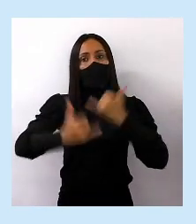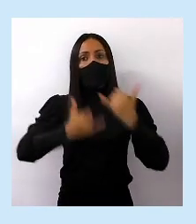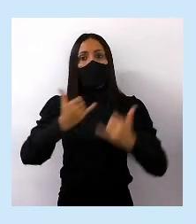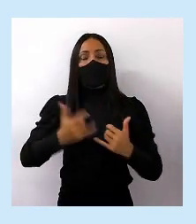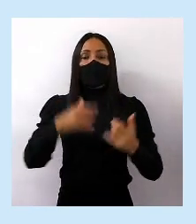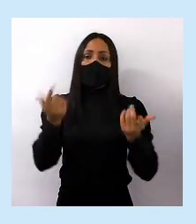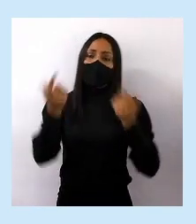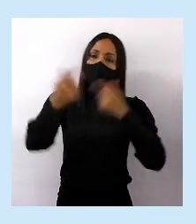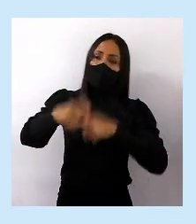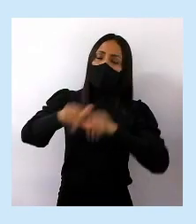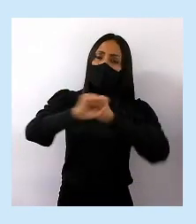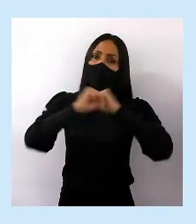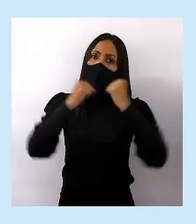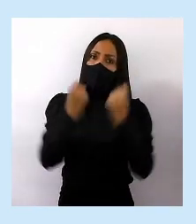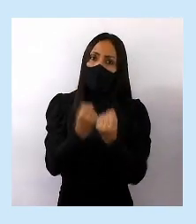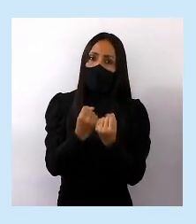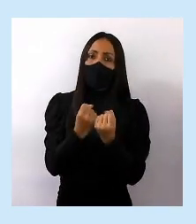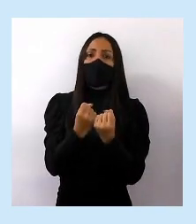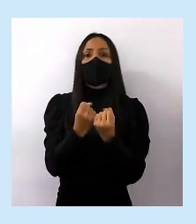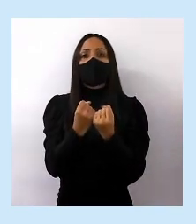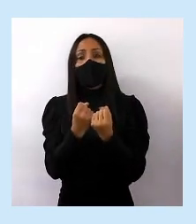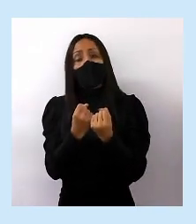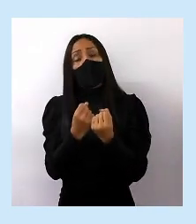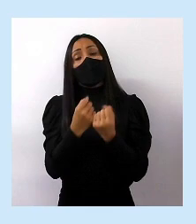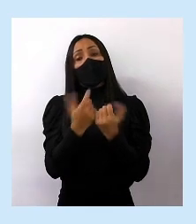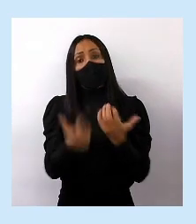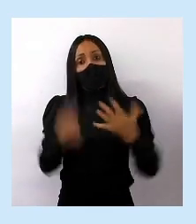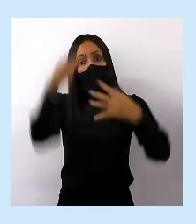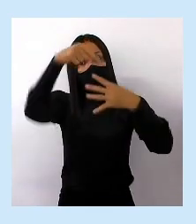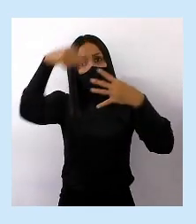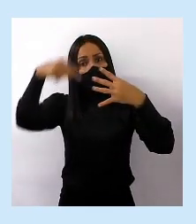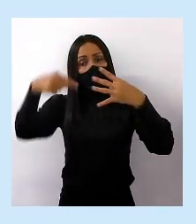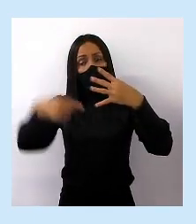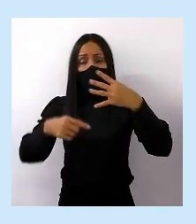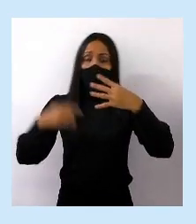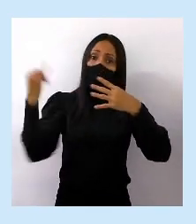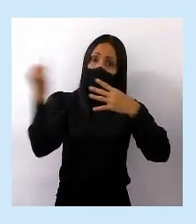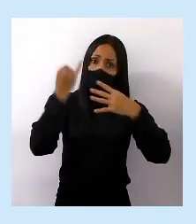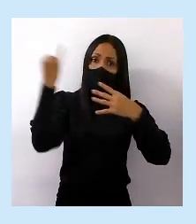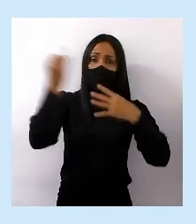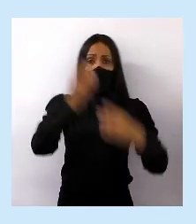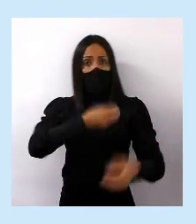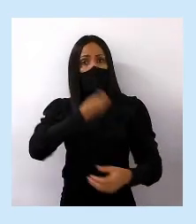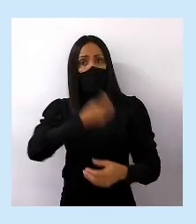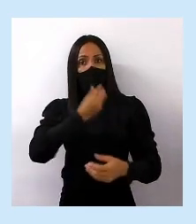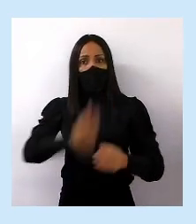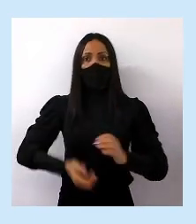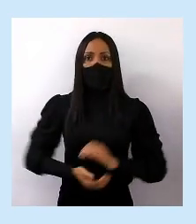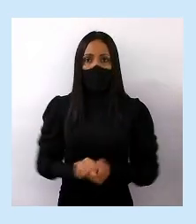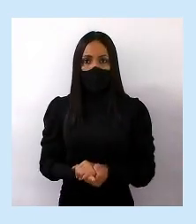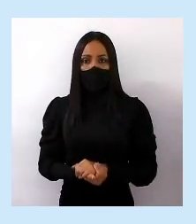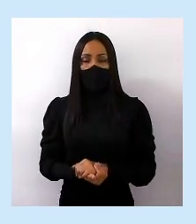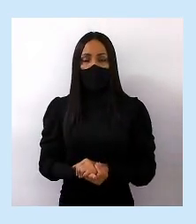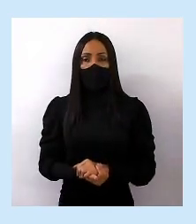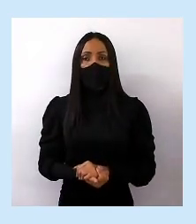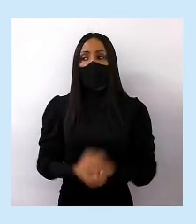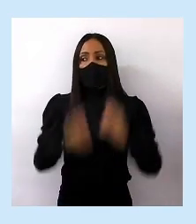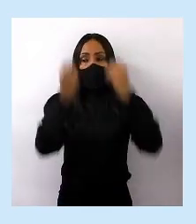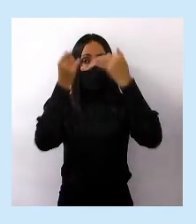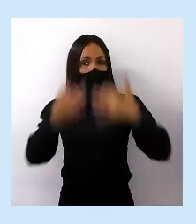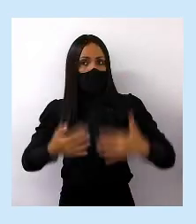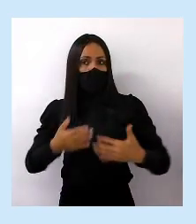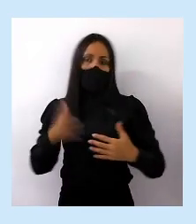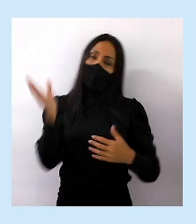crítica social. Ou seja, ela tem funções muito importantes para a nossa vida. Dito isso, vamos